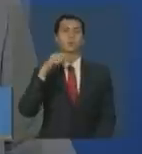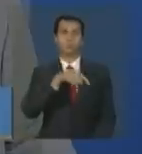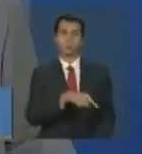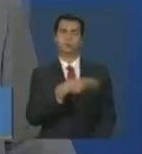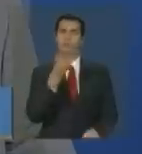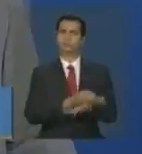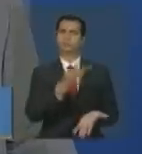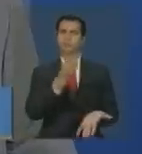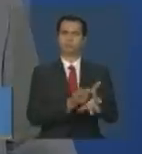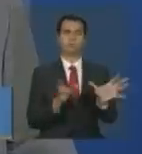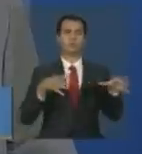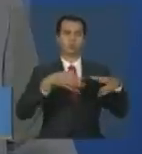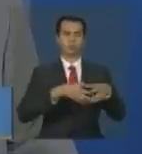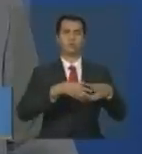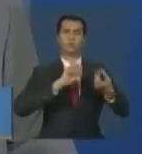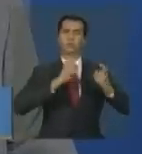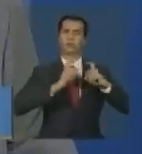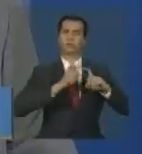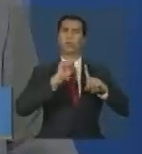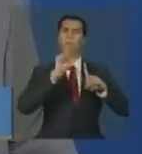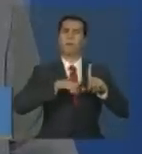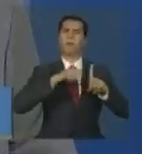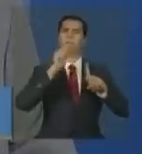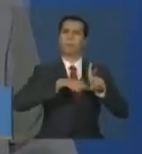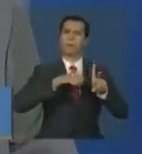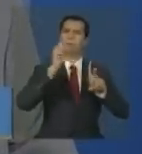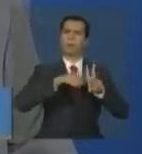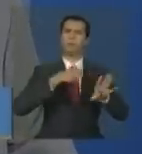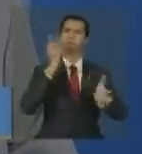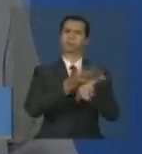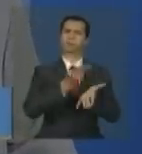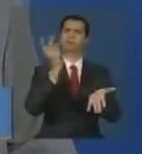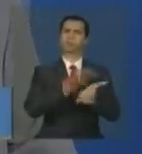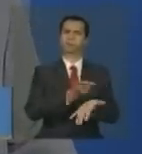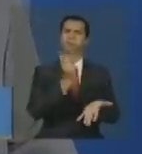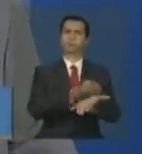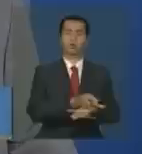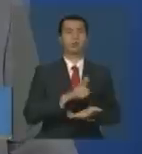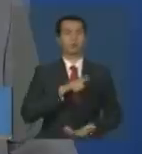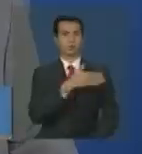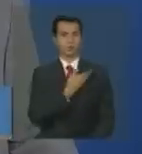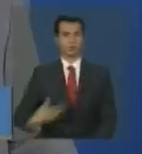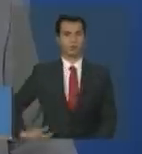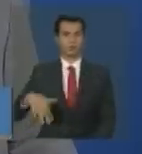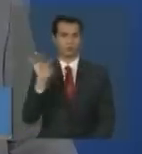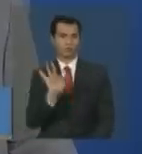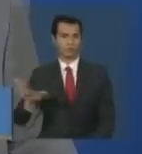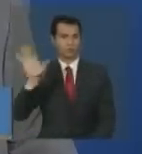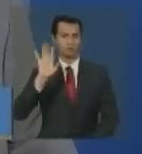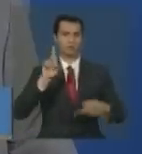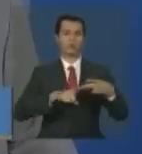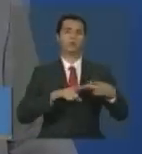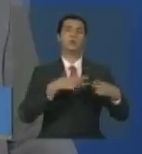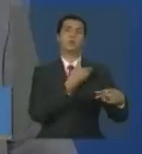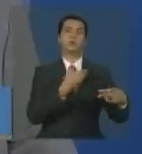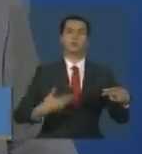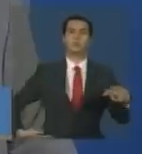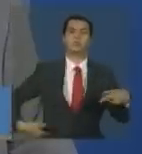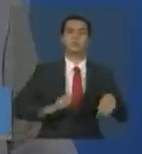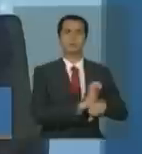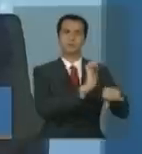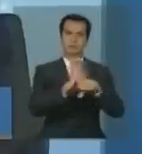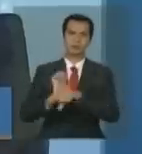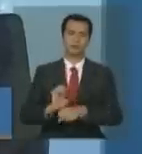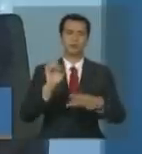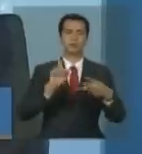reúne mensalmente e ela tem participação do governo federal, do governo dos estados e dos